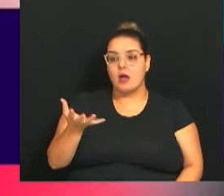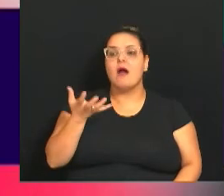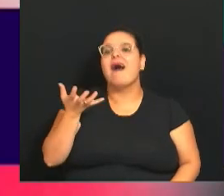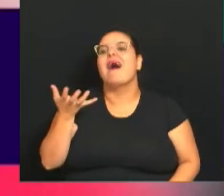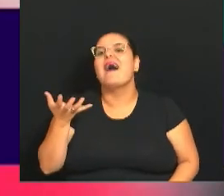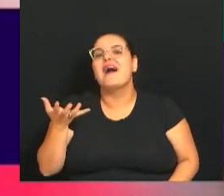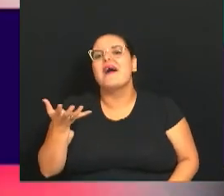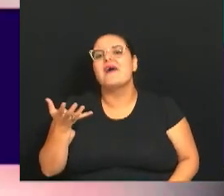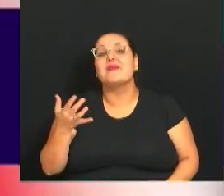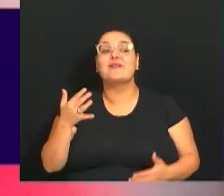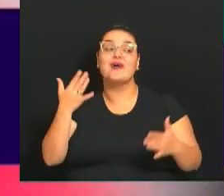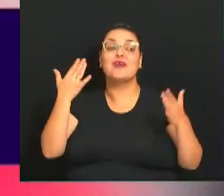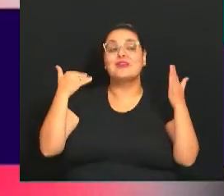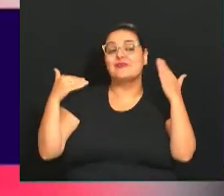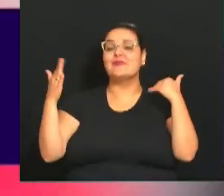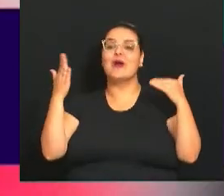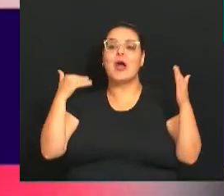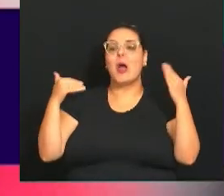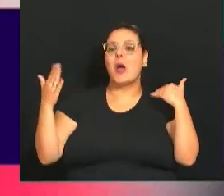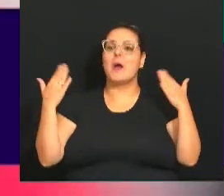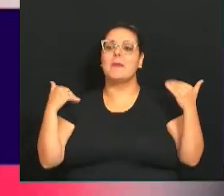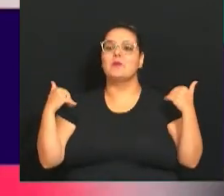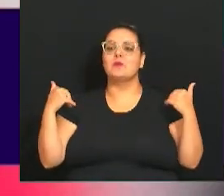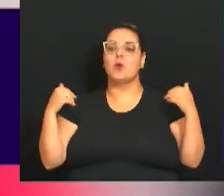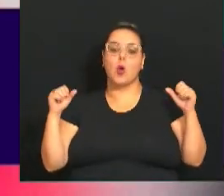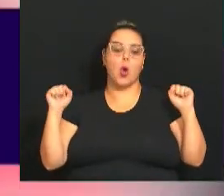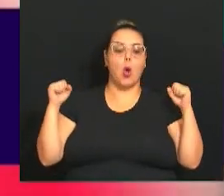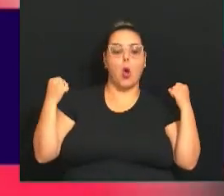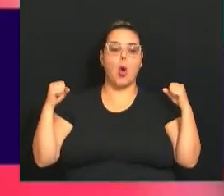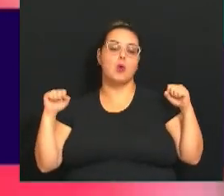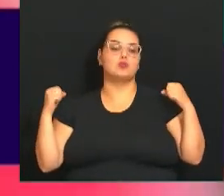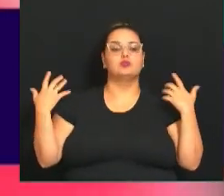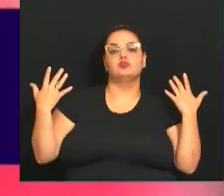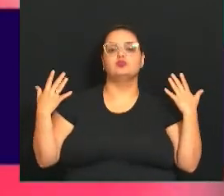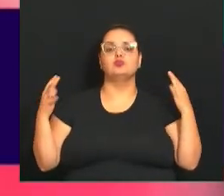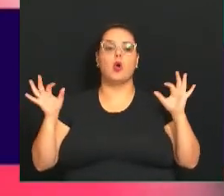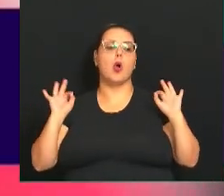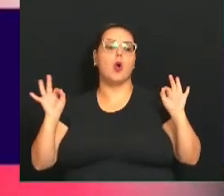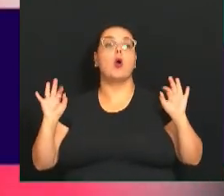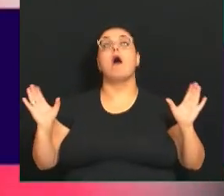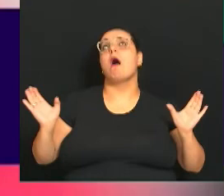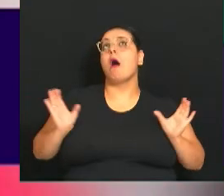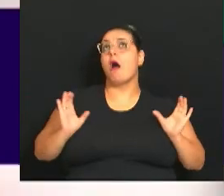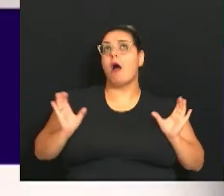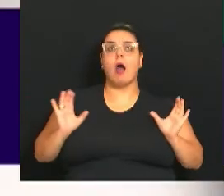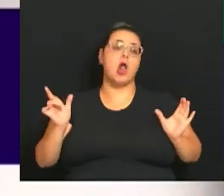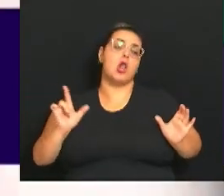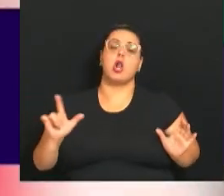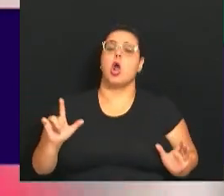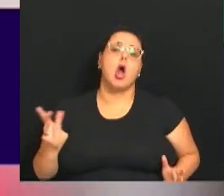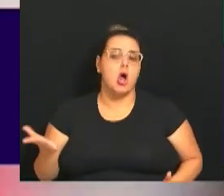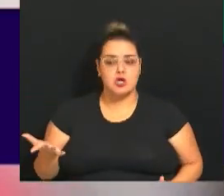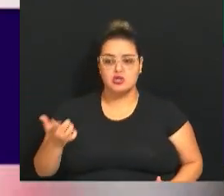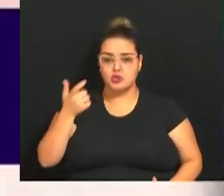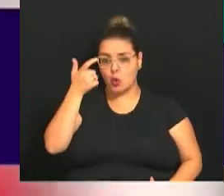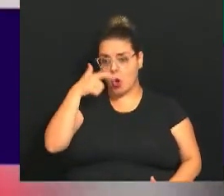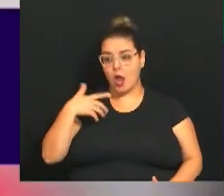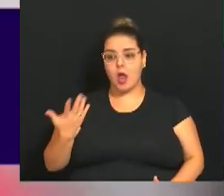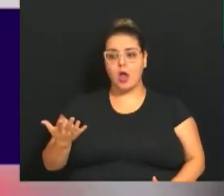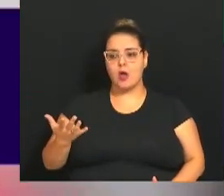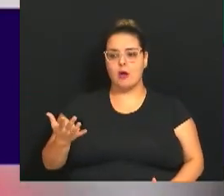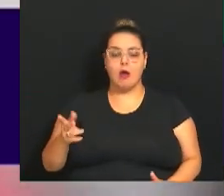grande estrela, uma performer, famosa e rica, claro. E eu já tenho um